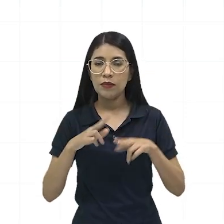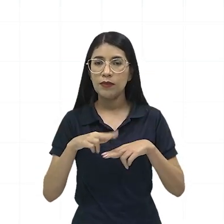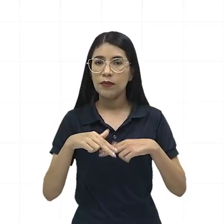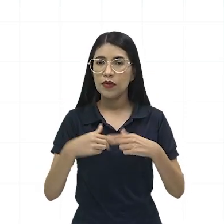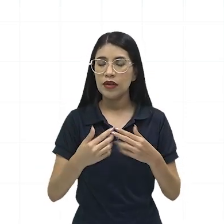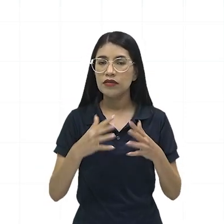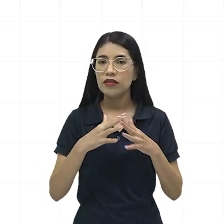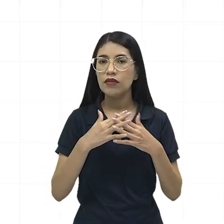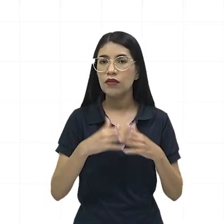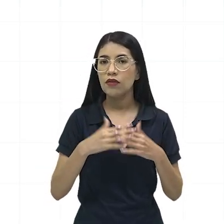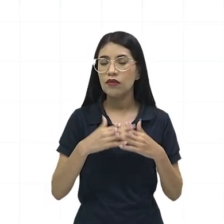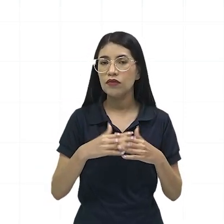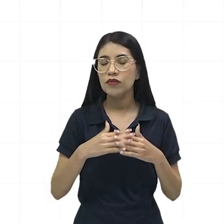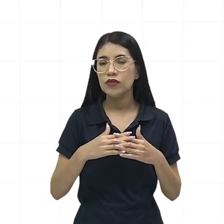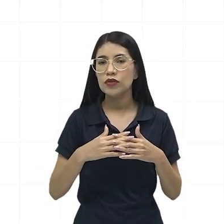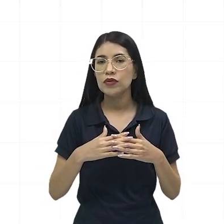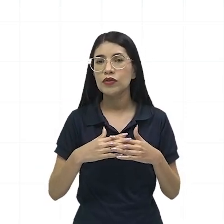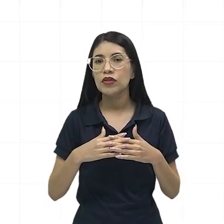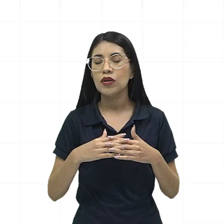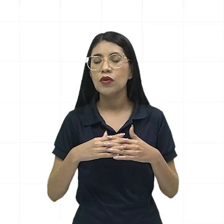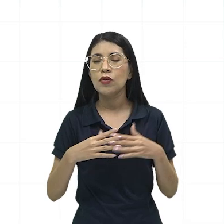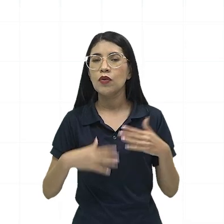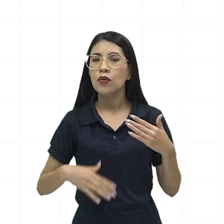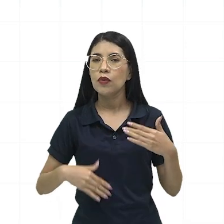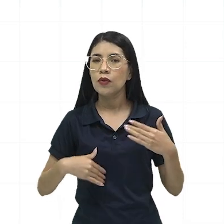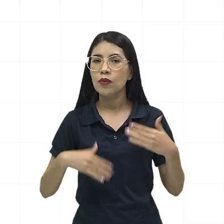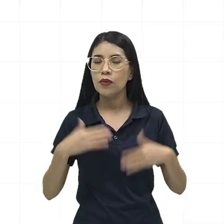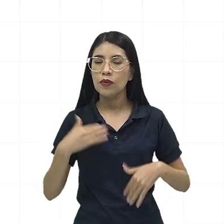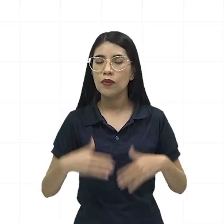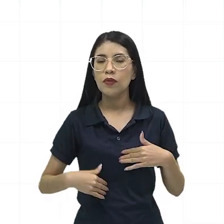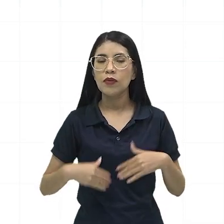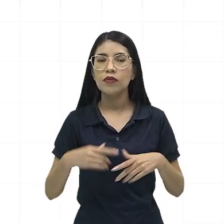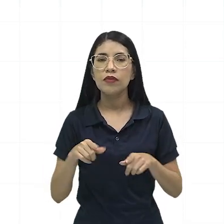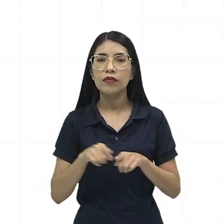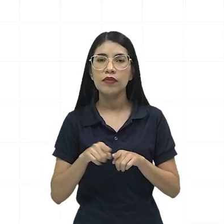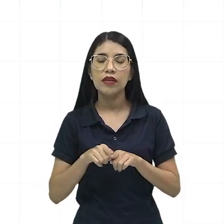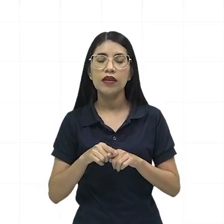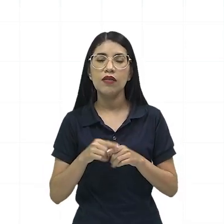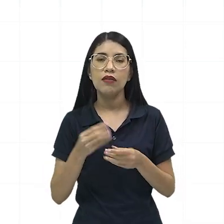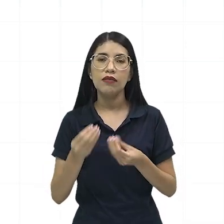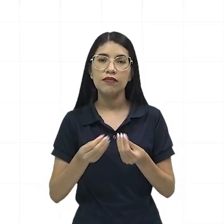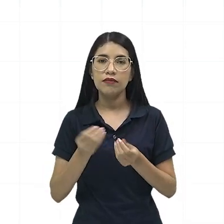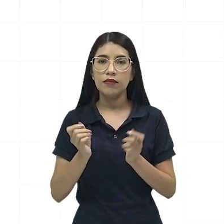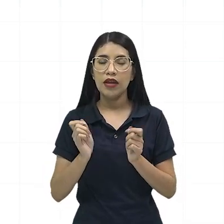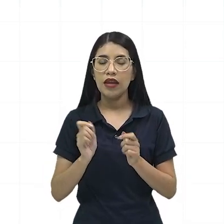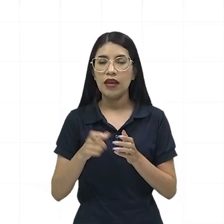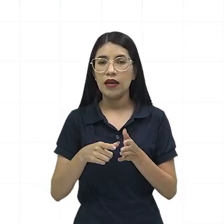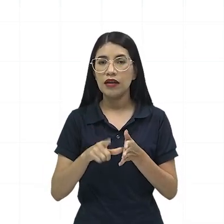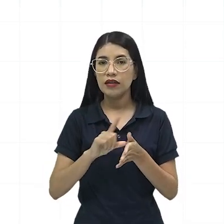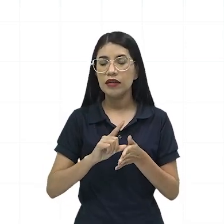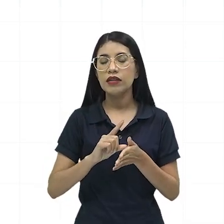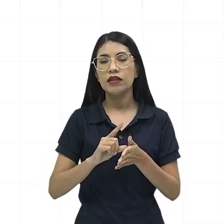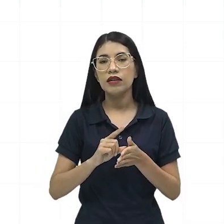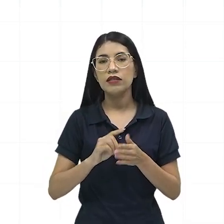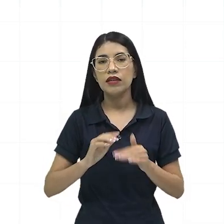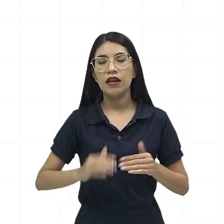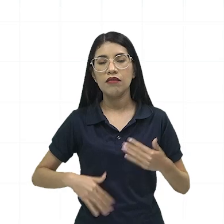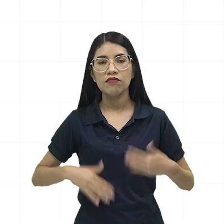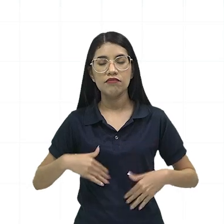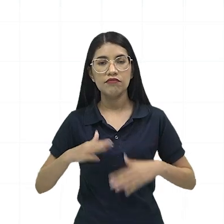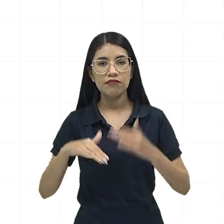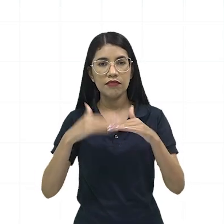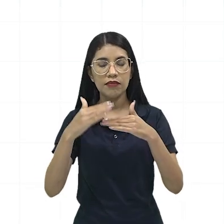elas confundem ali o nosso sistema endócrino, fazendo com que essa puberdade ela possa iniciar de uma maneira mais